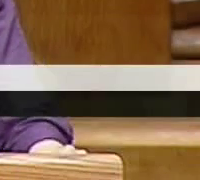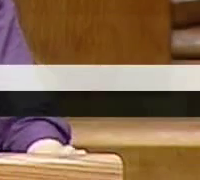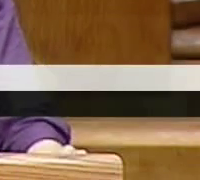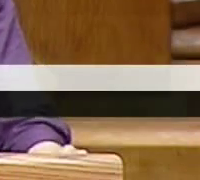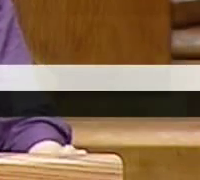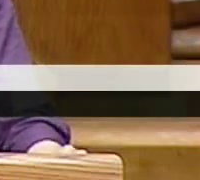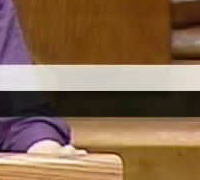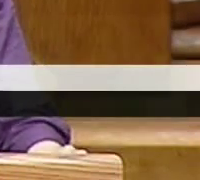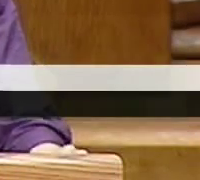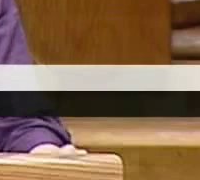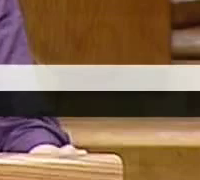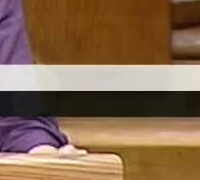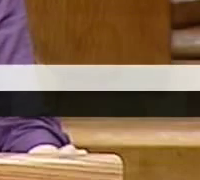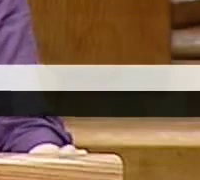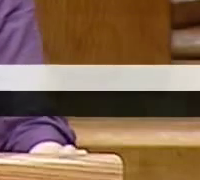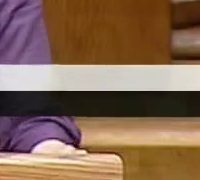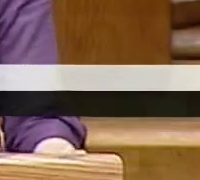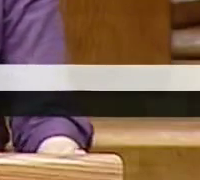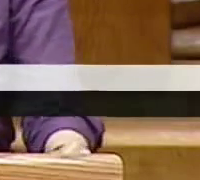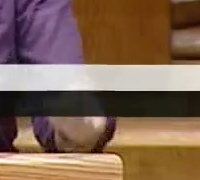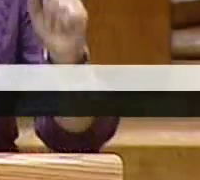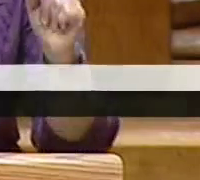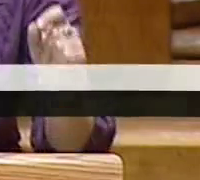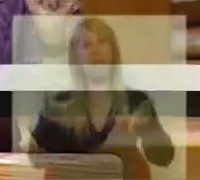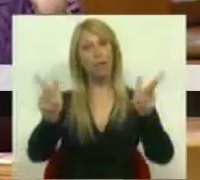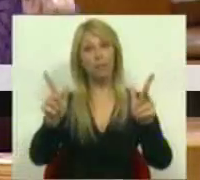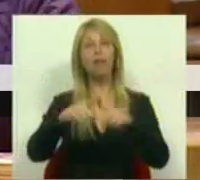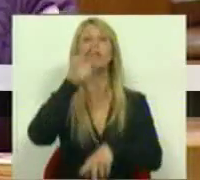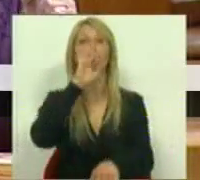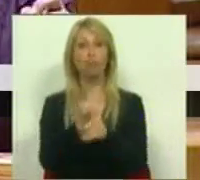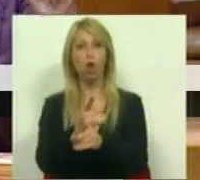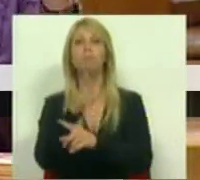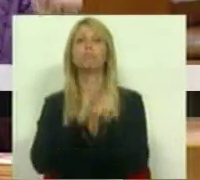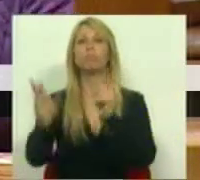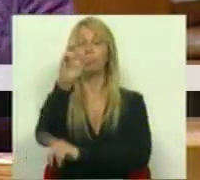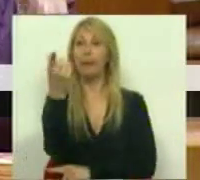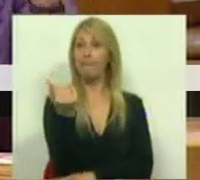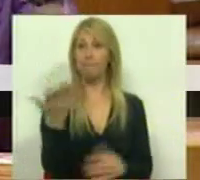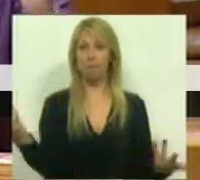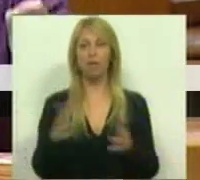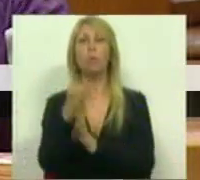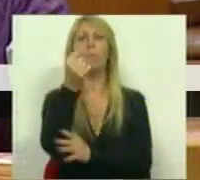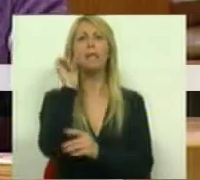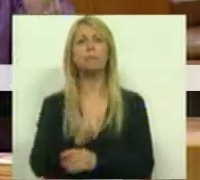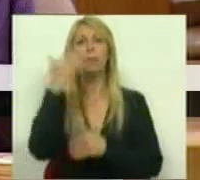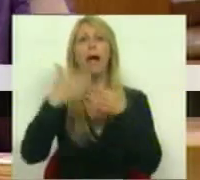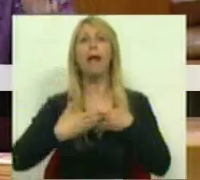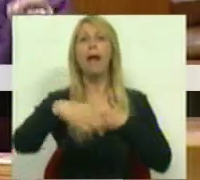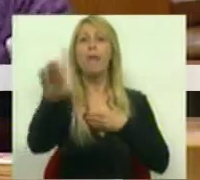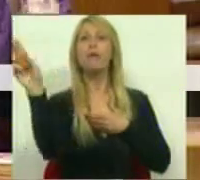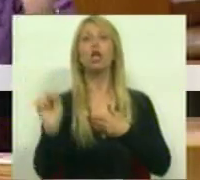acelera-se a liberalização e com ela a subida dos preços. A subida trimestral das tarifas reguladas a partir de junho